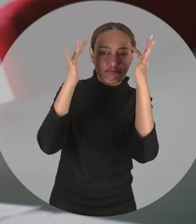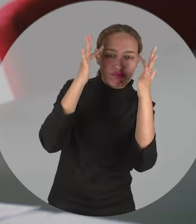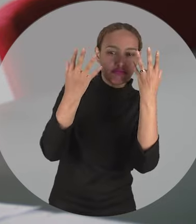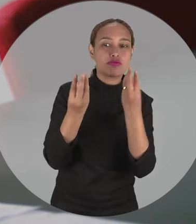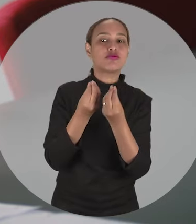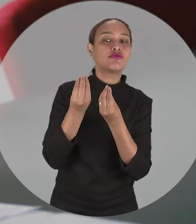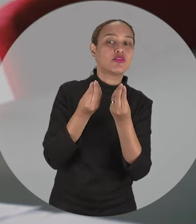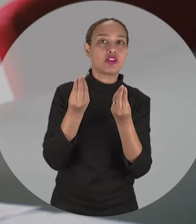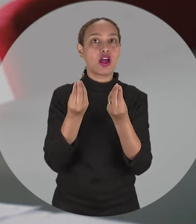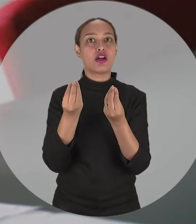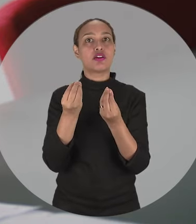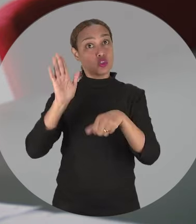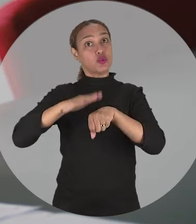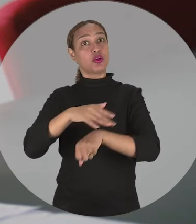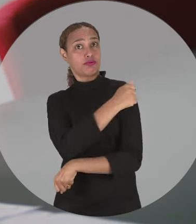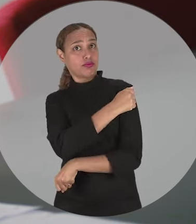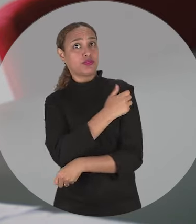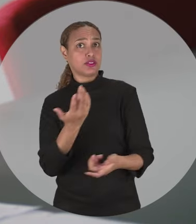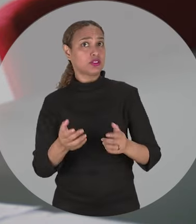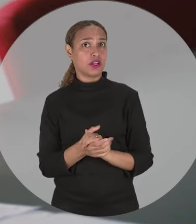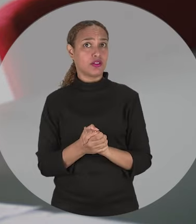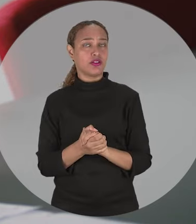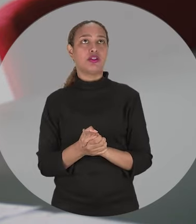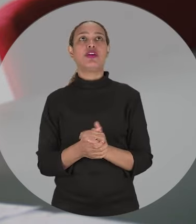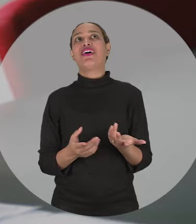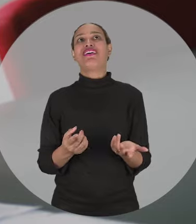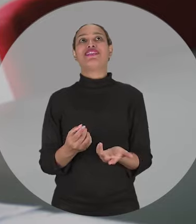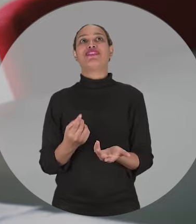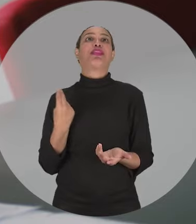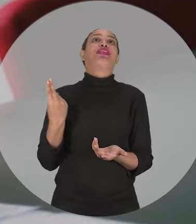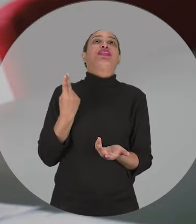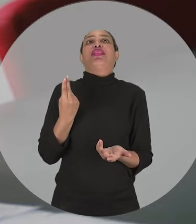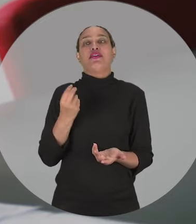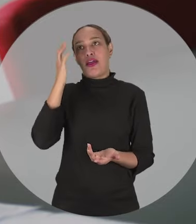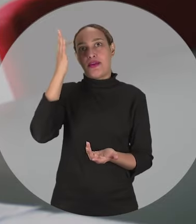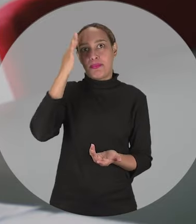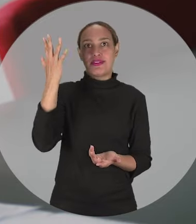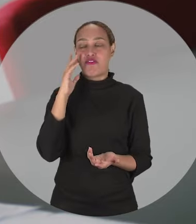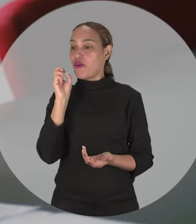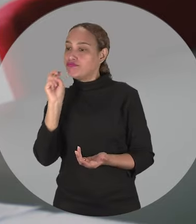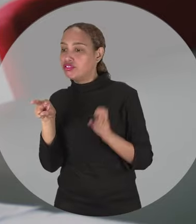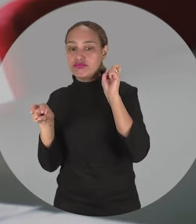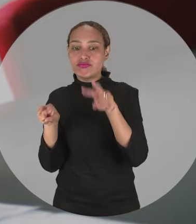dos estudantes. Então, não dá para você pensar que você tem que olhar X, Y,